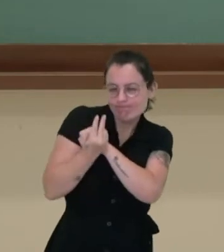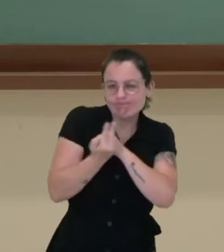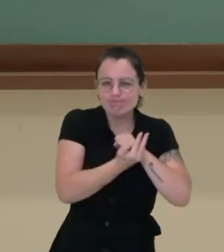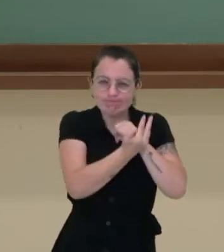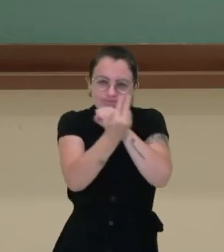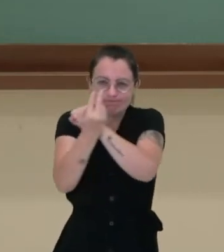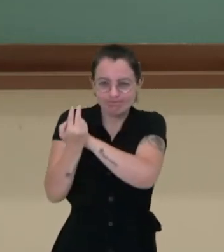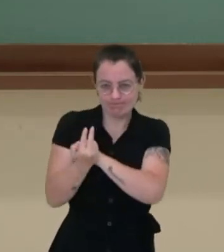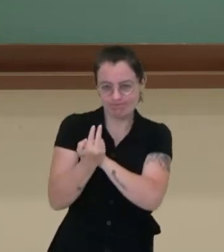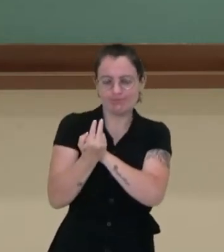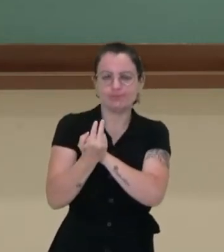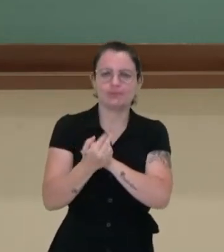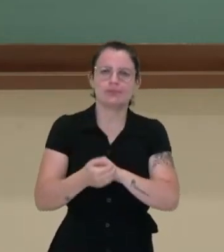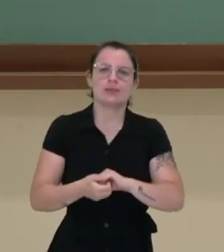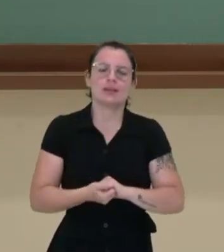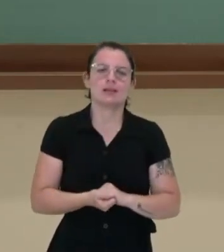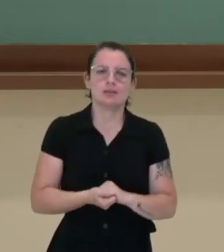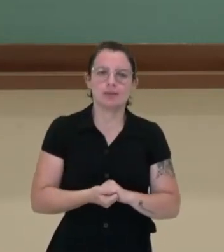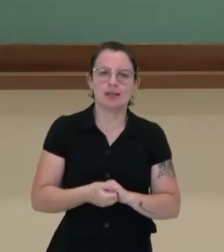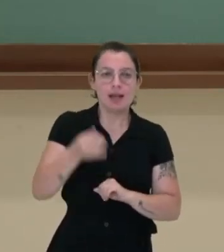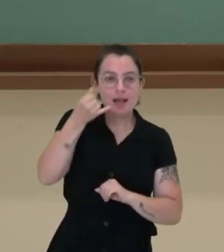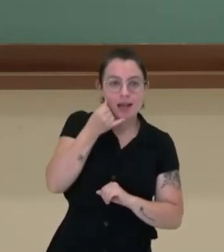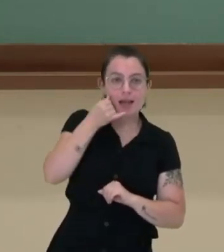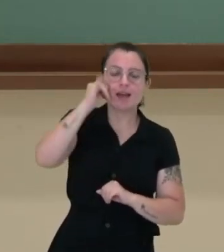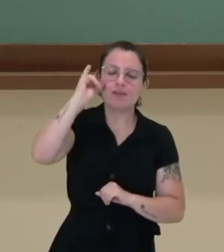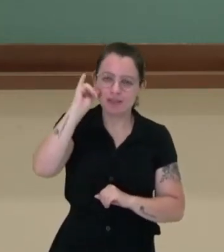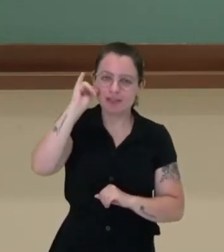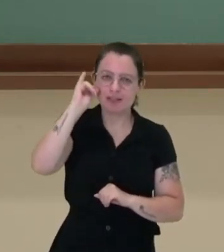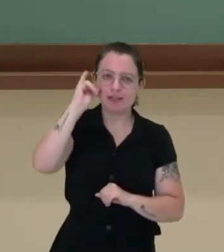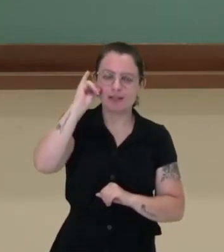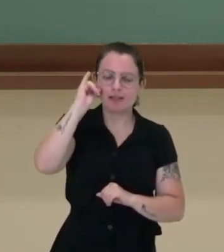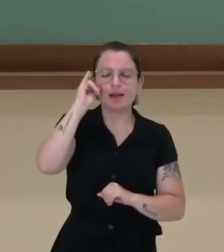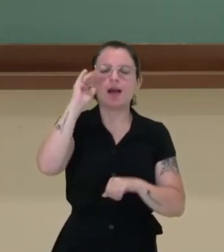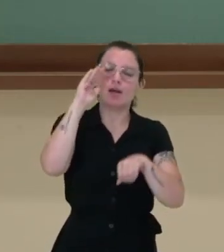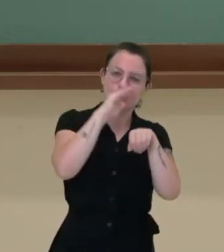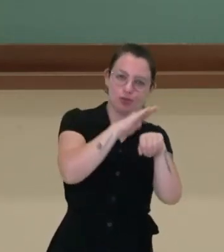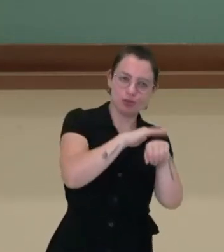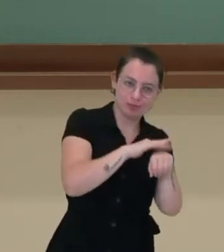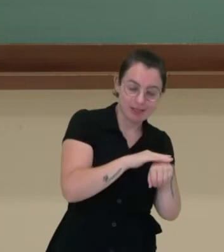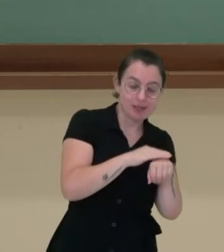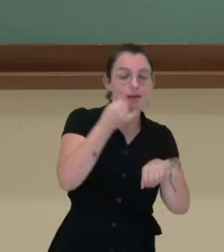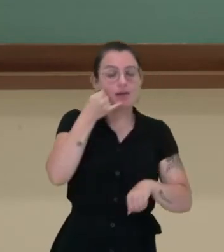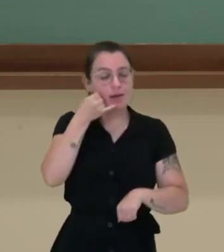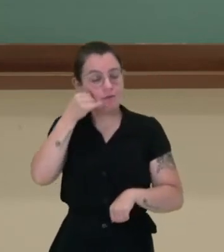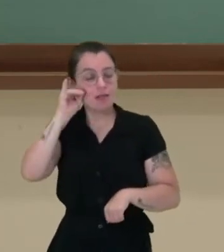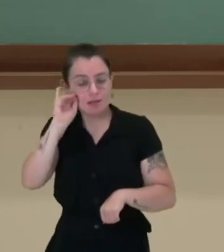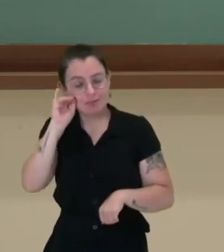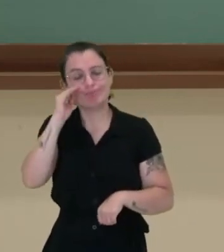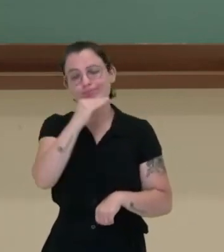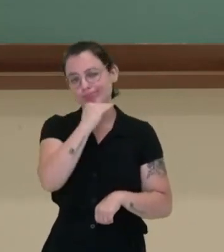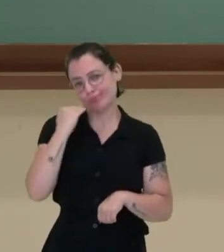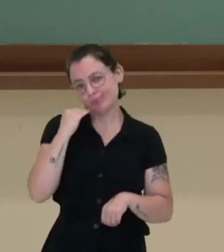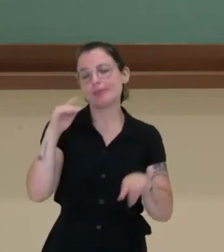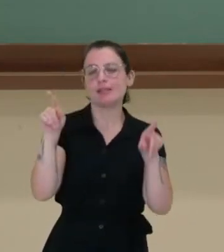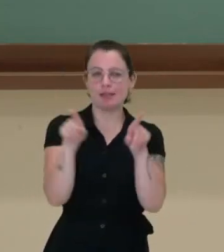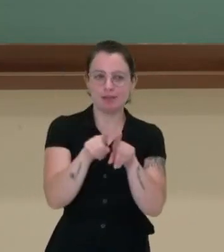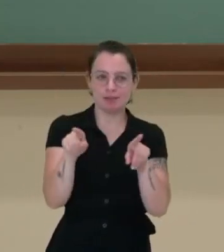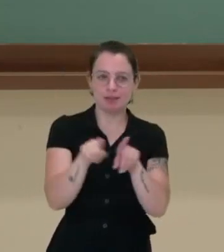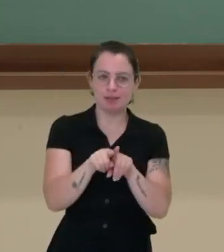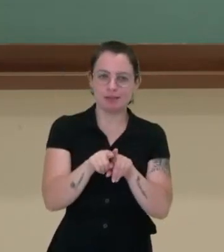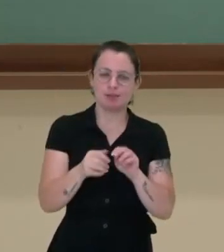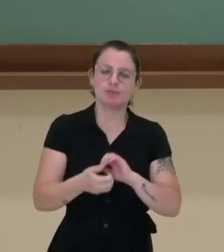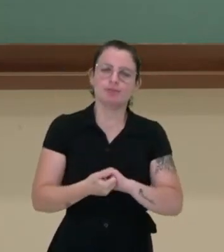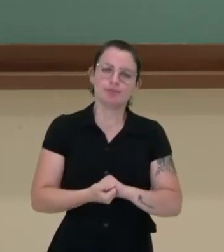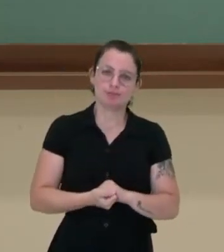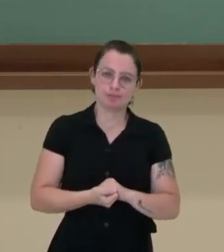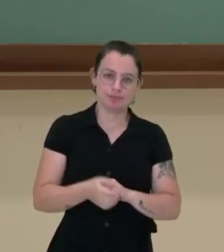vacina tríplice viral para evitar a doença e também a morte. Dá uma olhadinha,